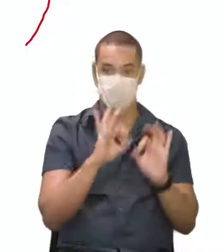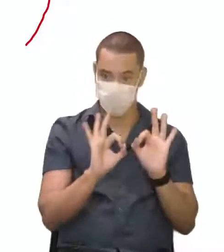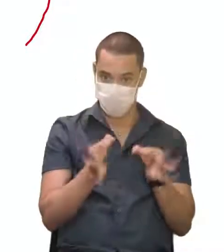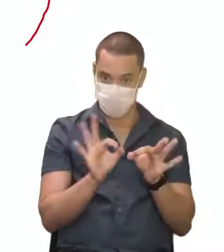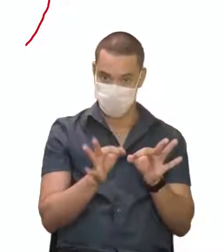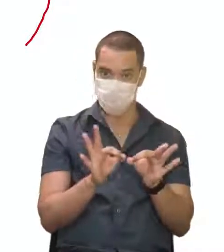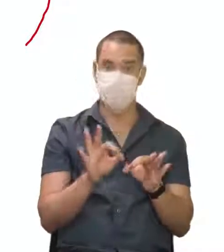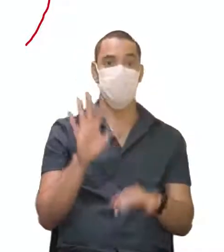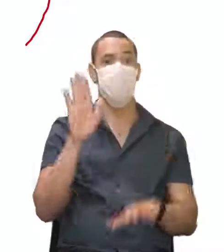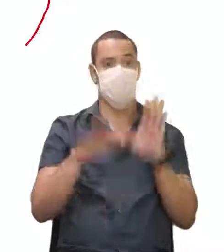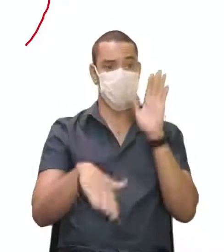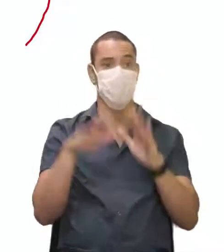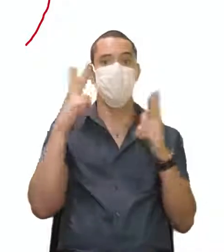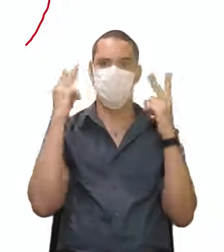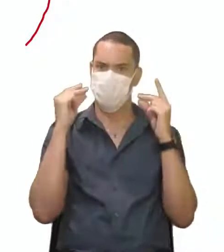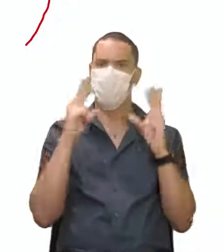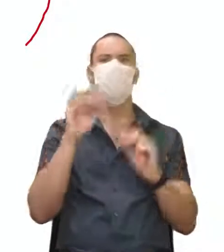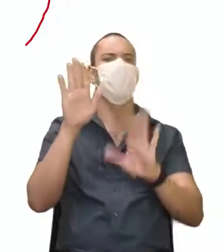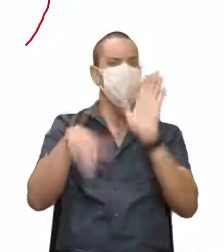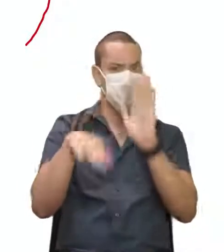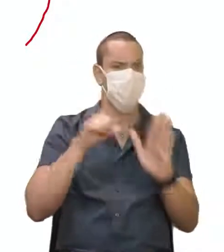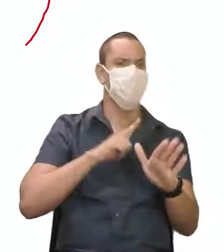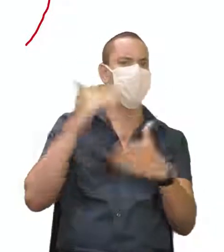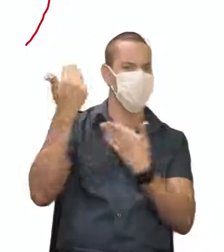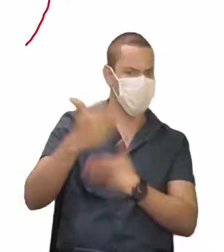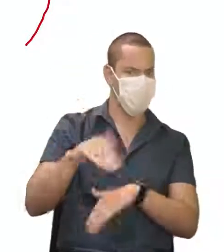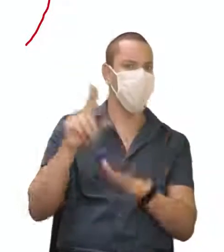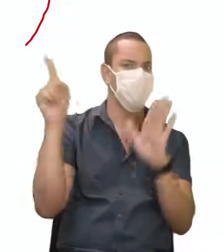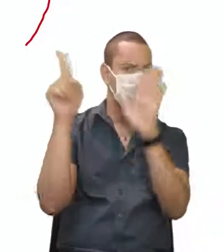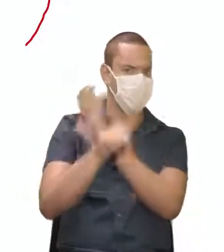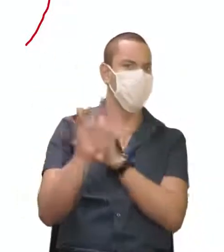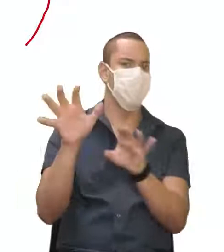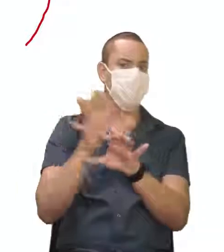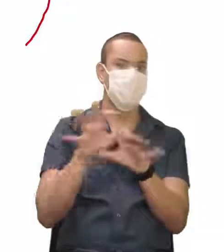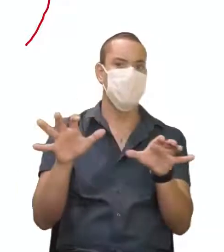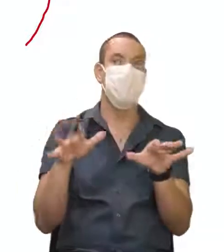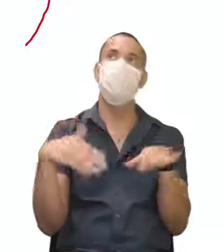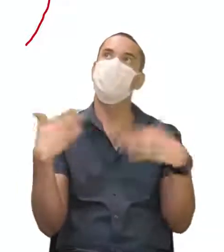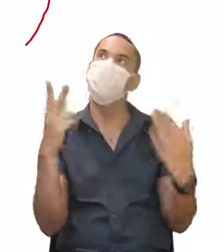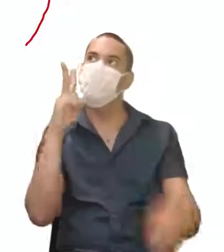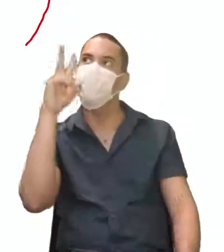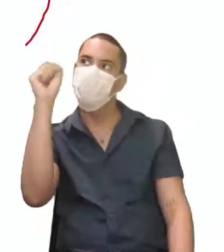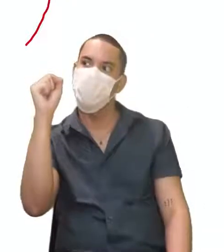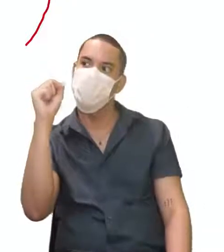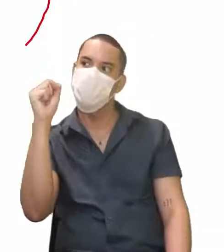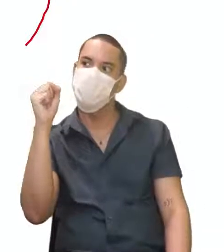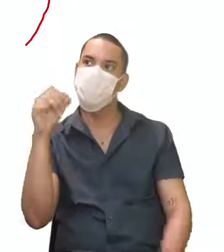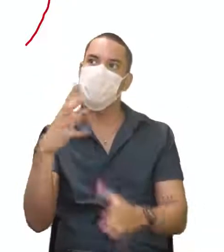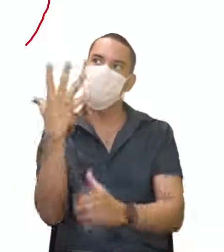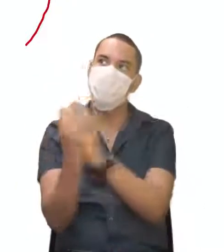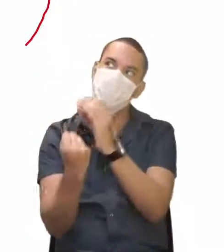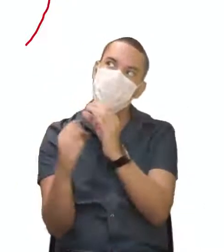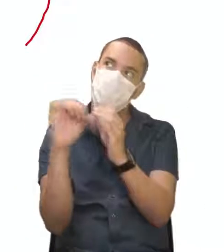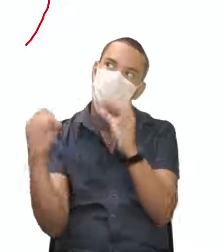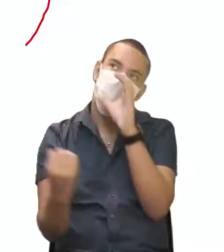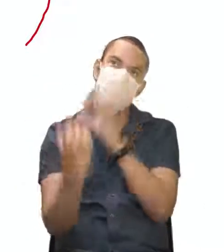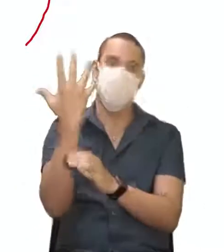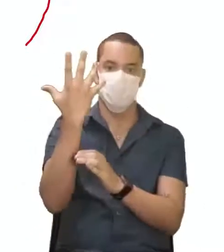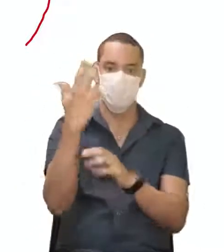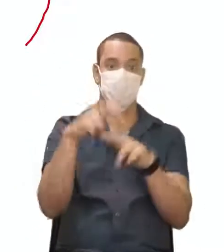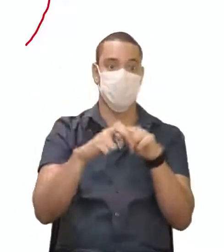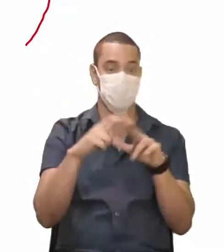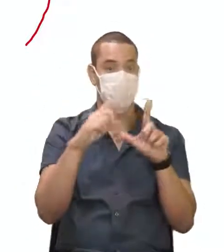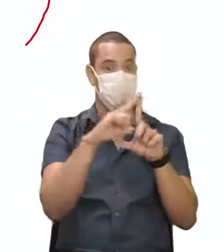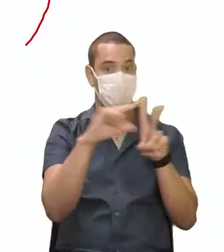Isso normalmente cai em alguma coisinha para ver se você está ligado. É força centrípeta ou força centrífuga, tá? Então,